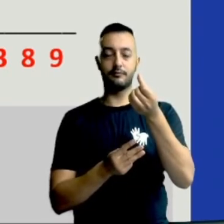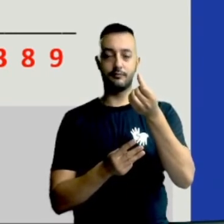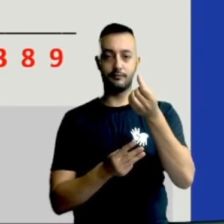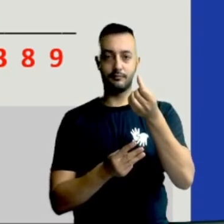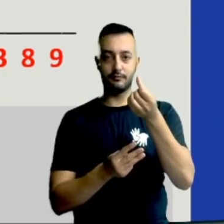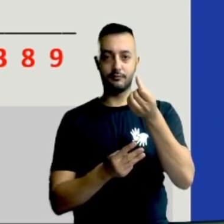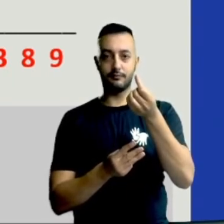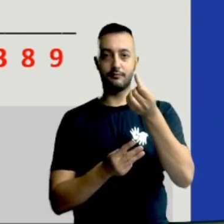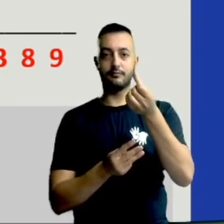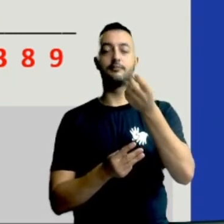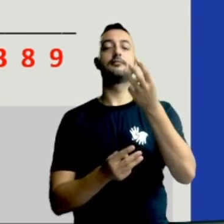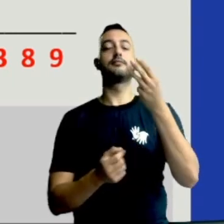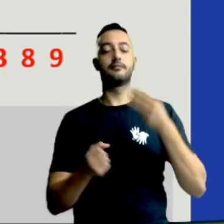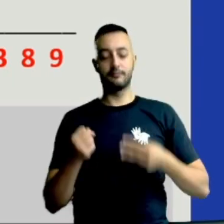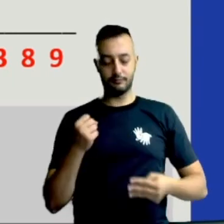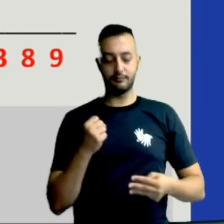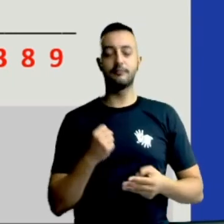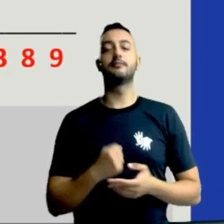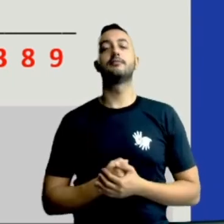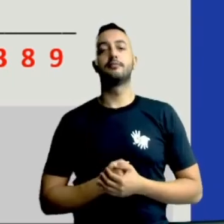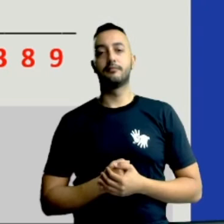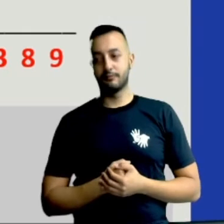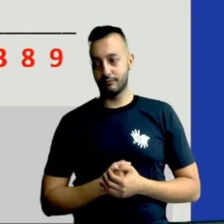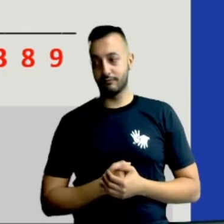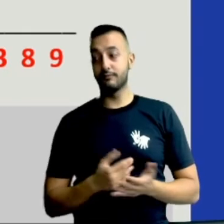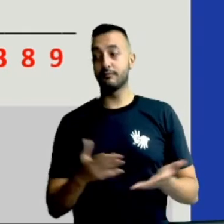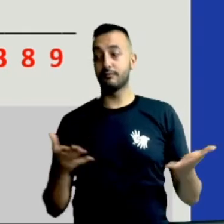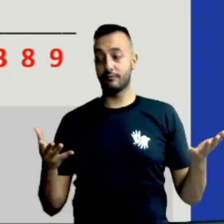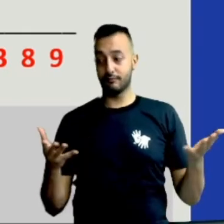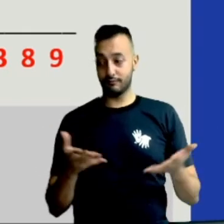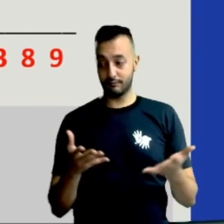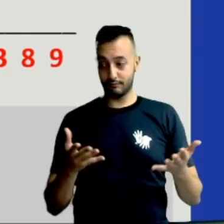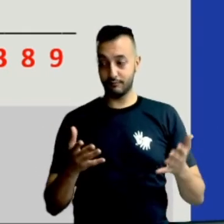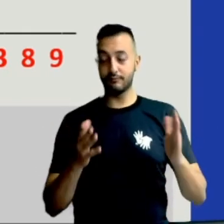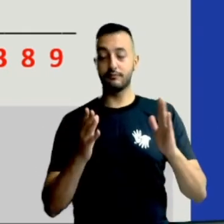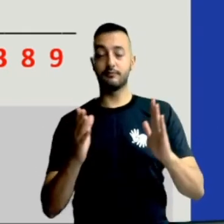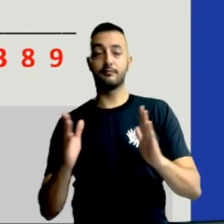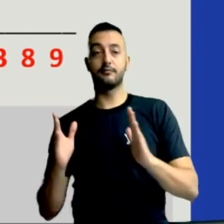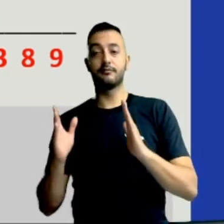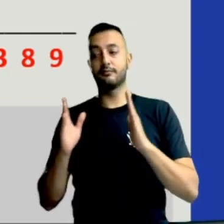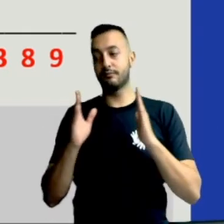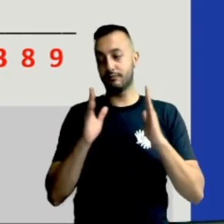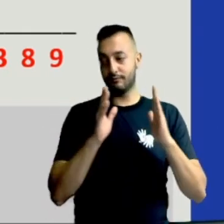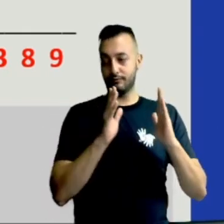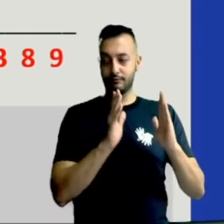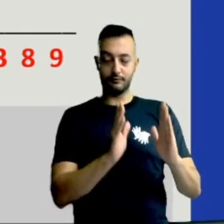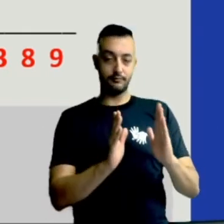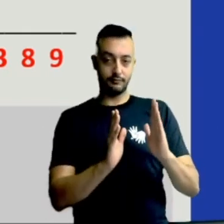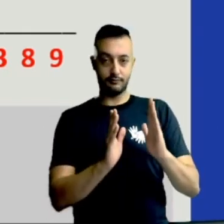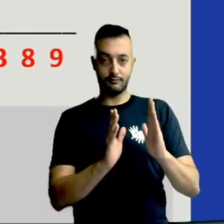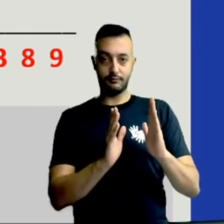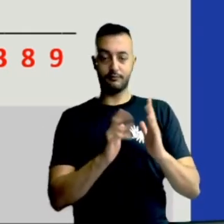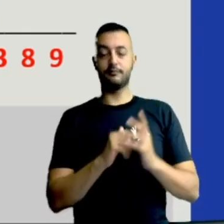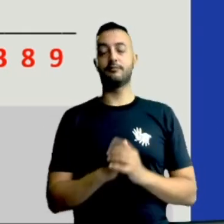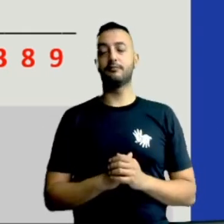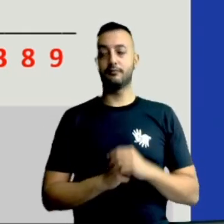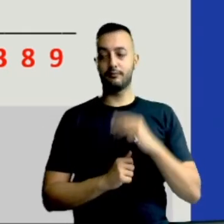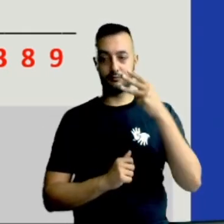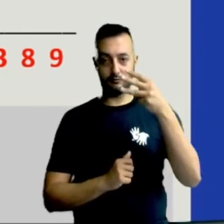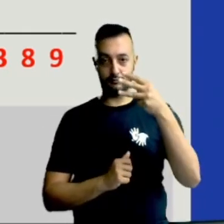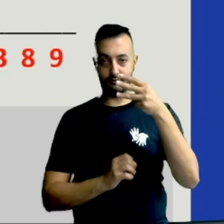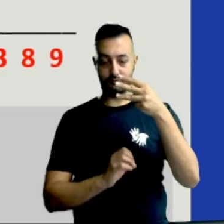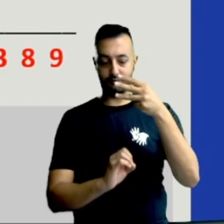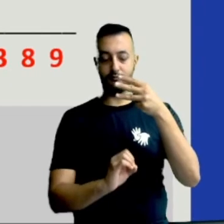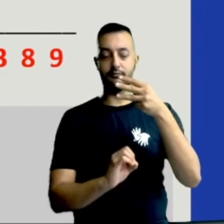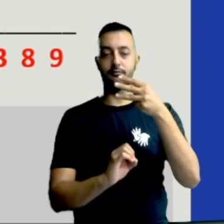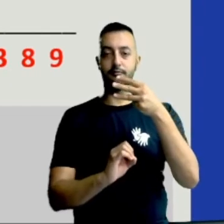é que é? 3. Agora vamos subtrair a casa das dezenas de milhar. Eu tenho